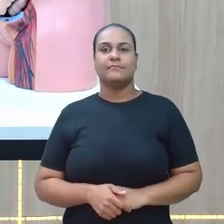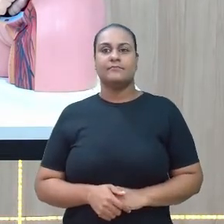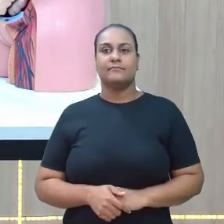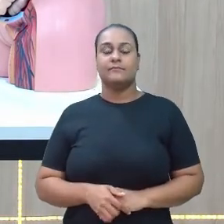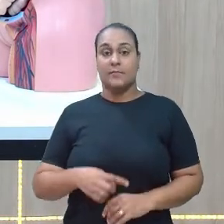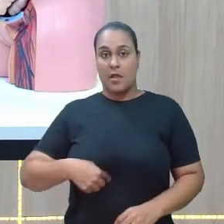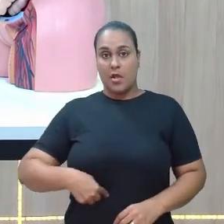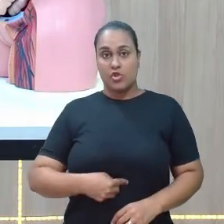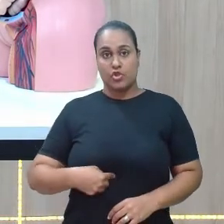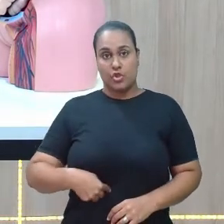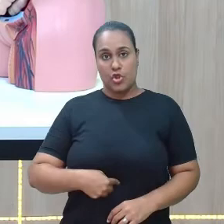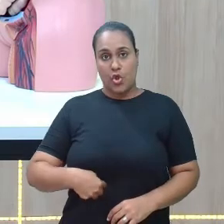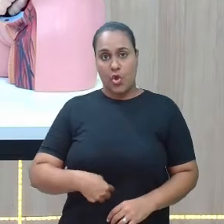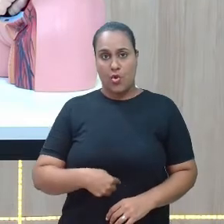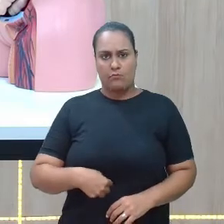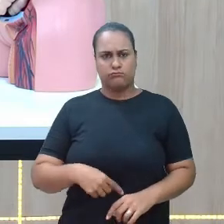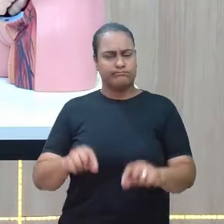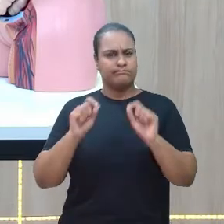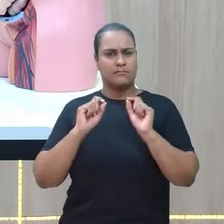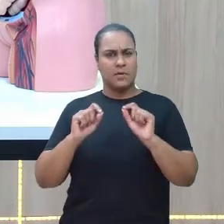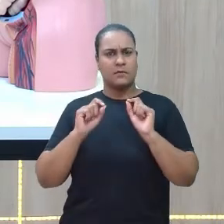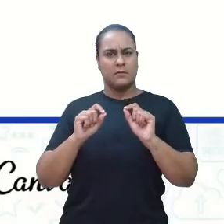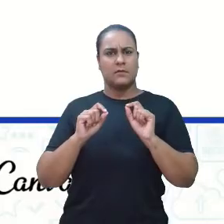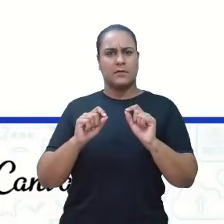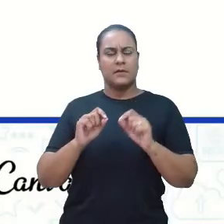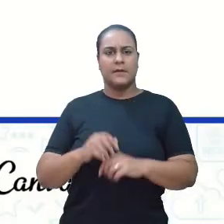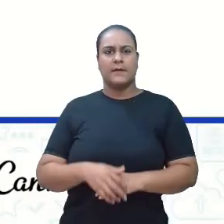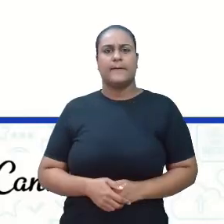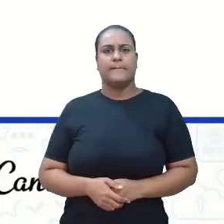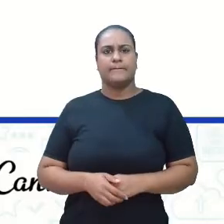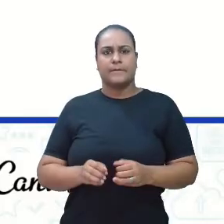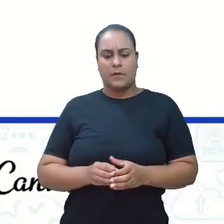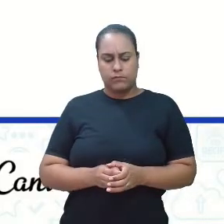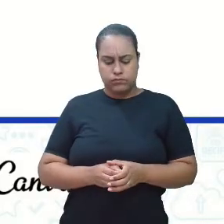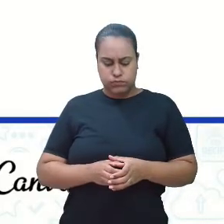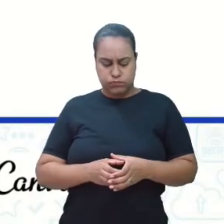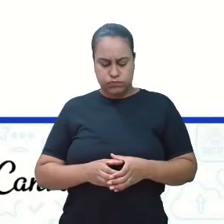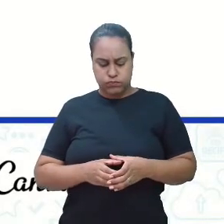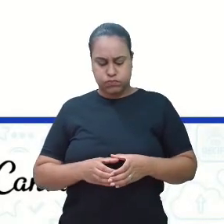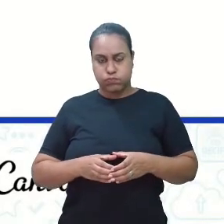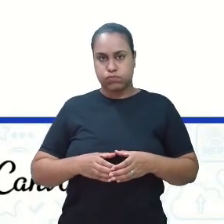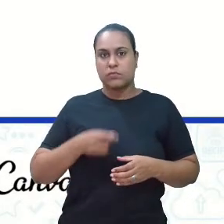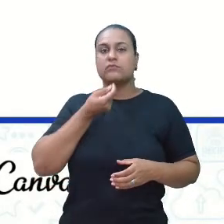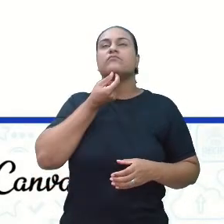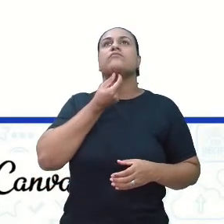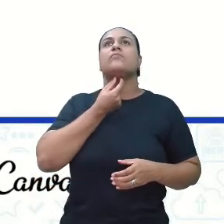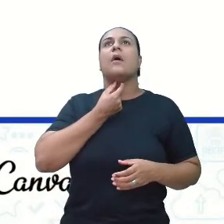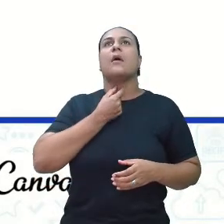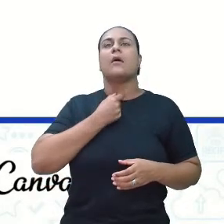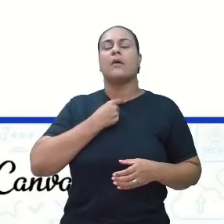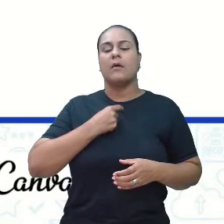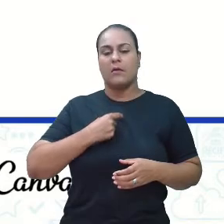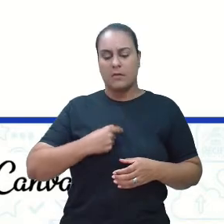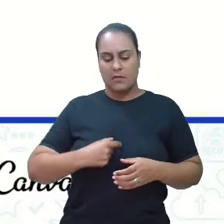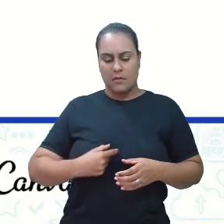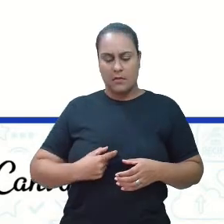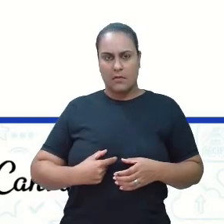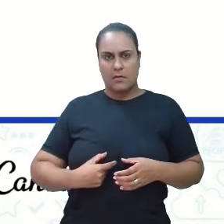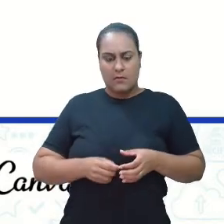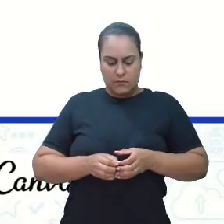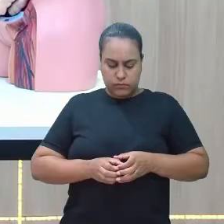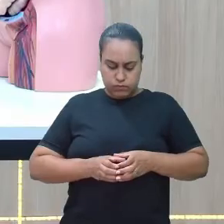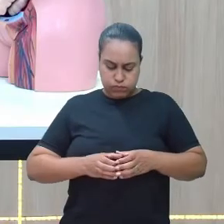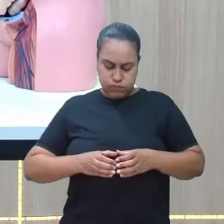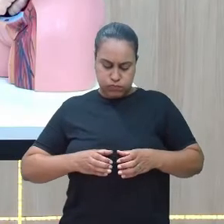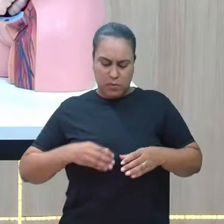E o nosso estômago, o que é? É uma dilatação do tubo digestório e ele é em forma de uma bolsa, ou seja,